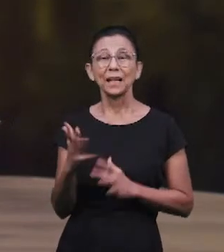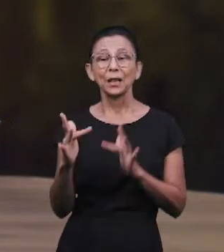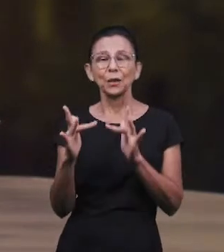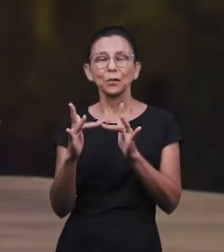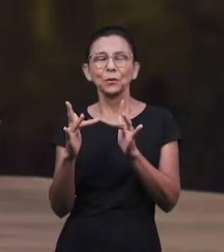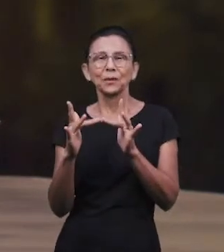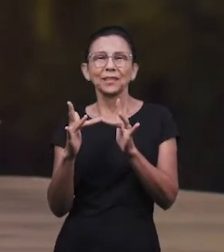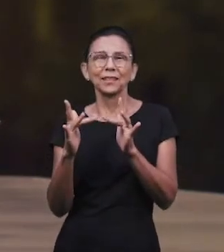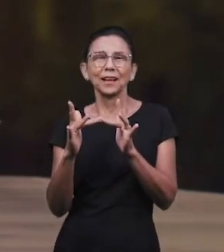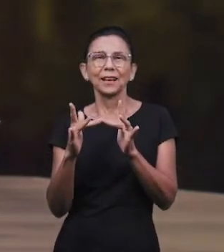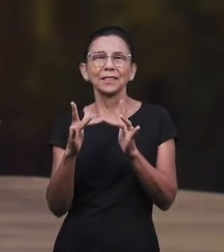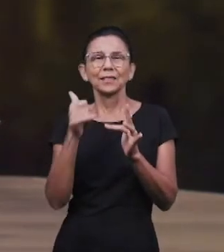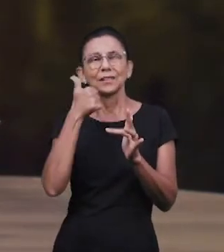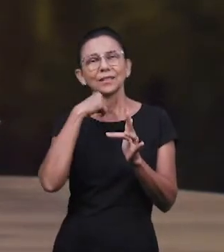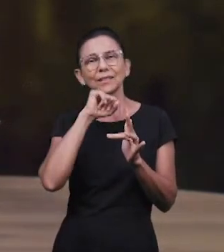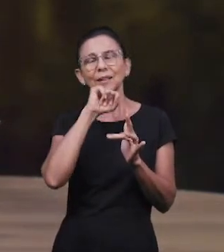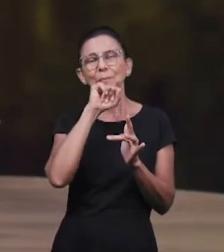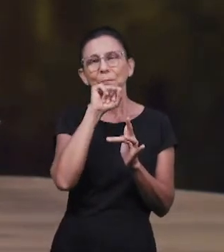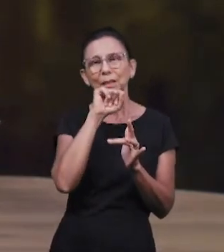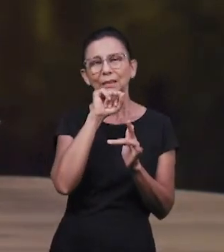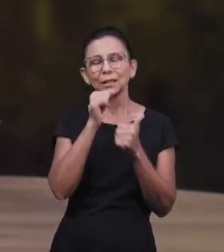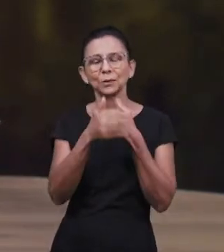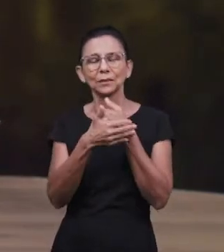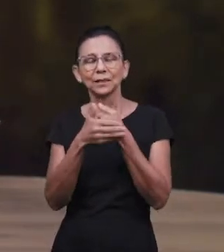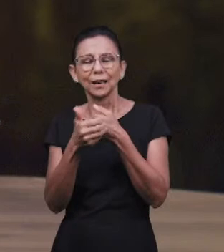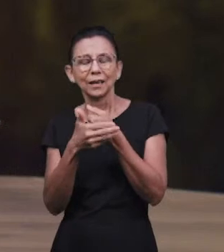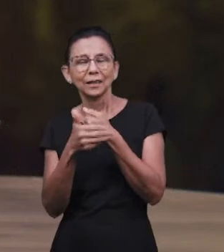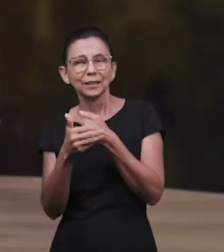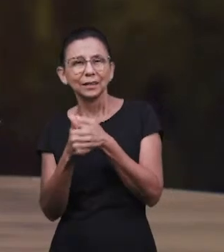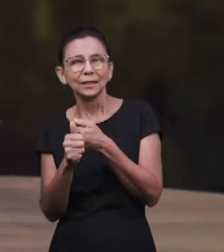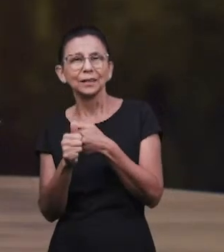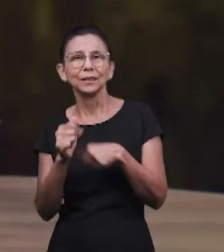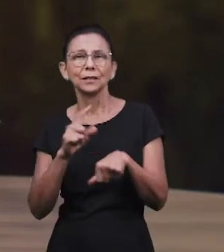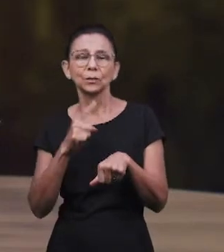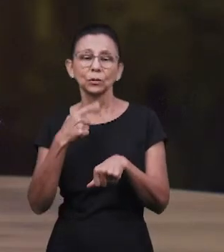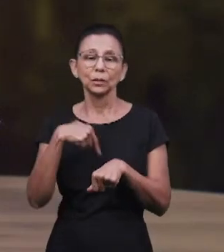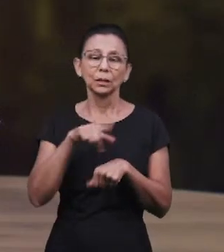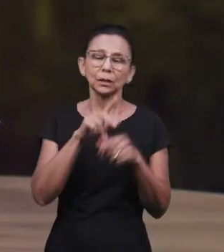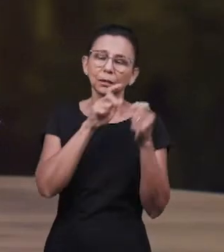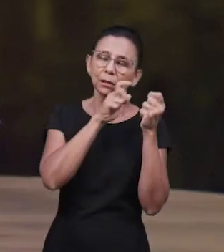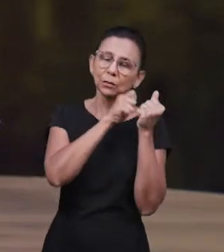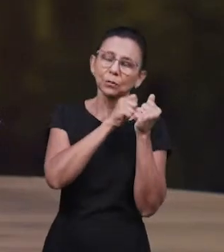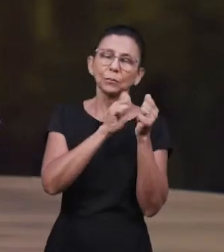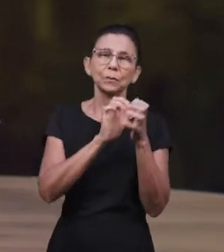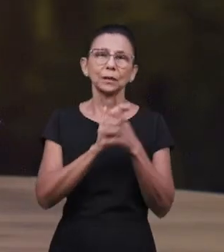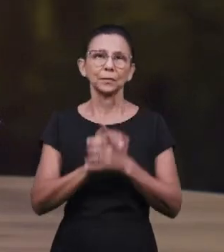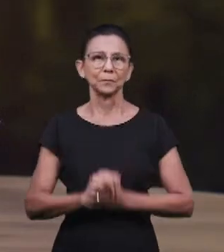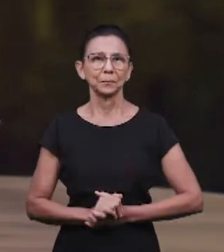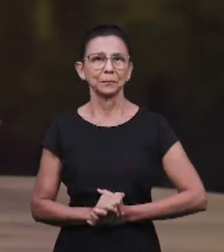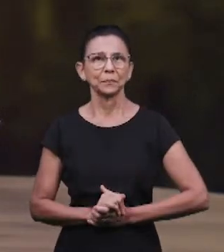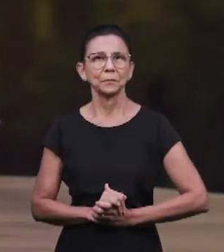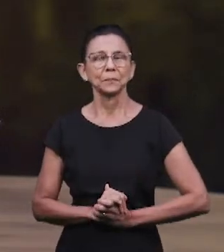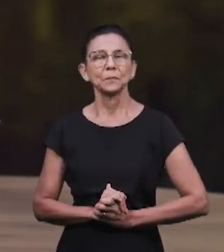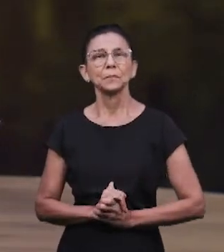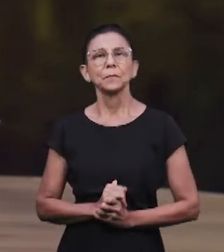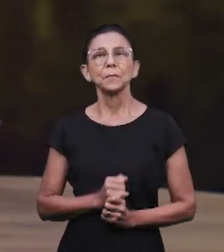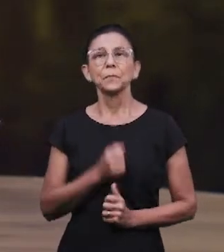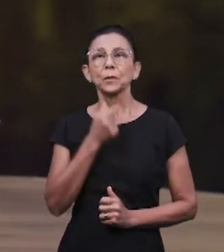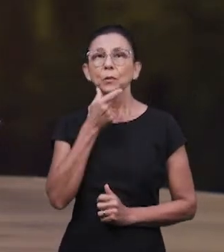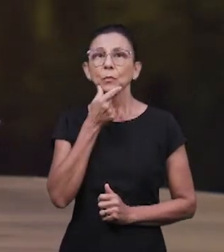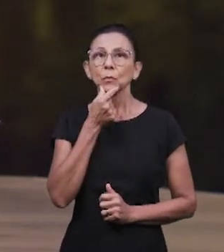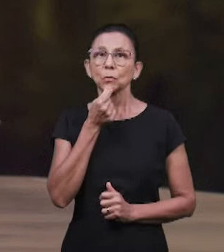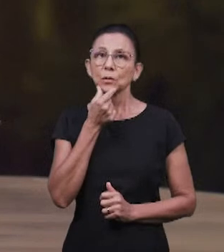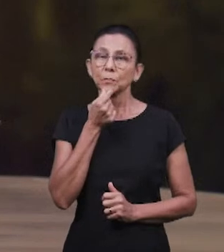querem o contato da mãe com elas naquela hora que elas vão dormir. Com